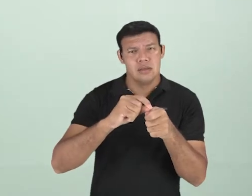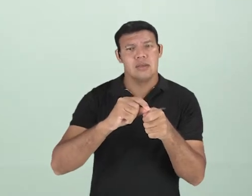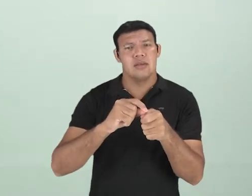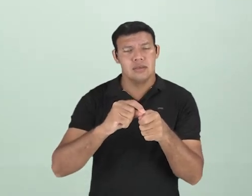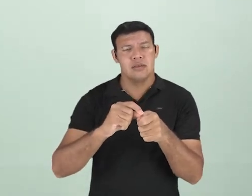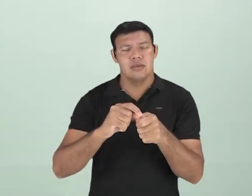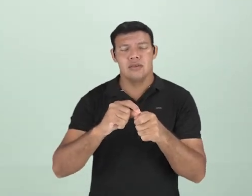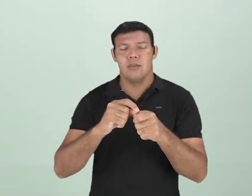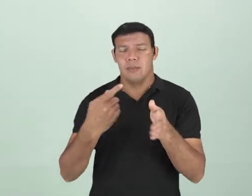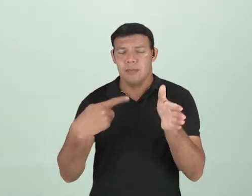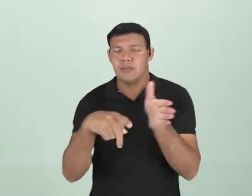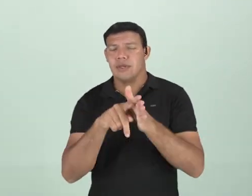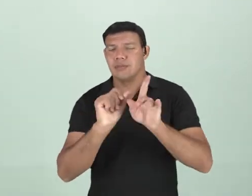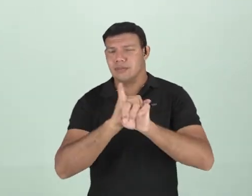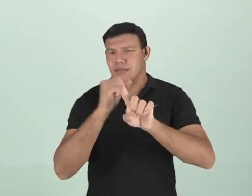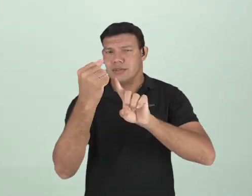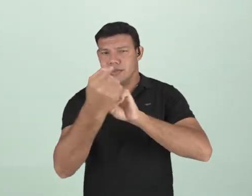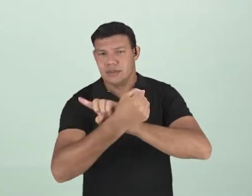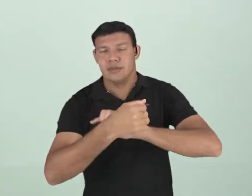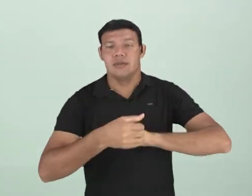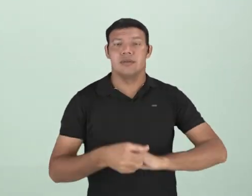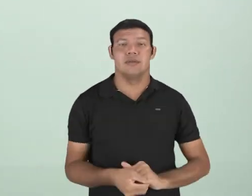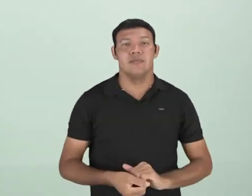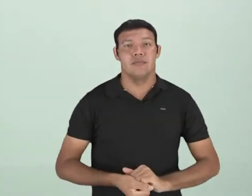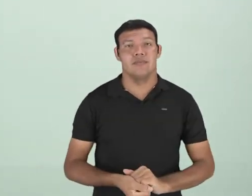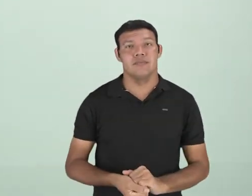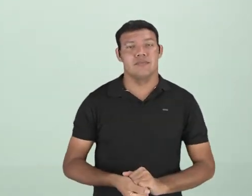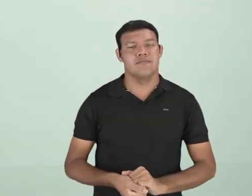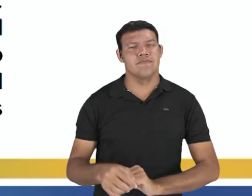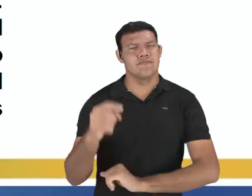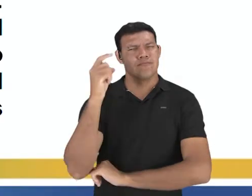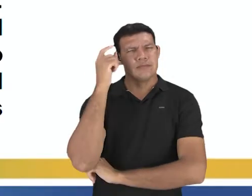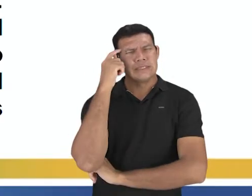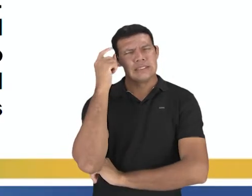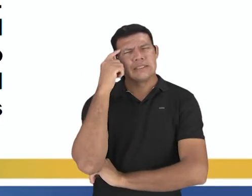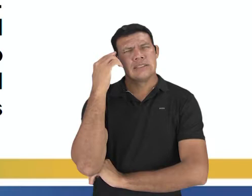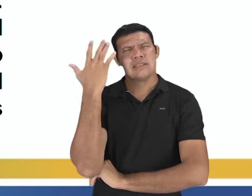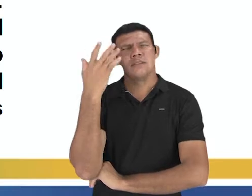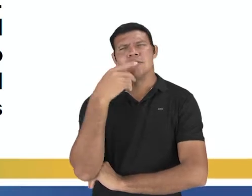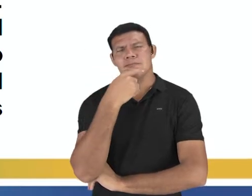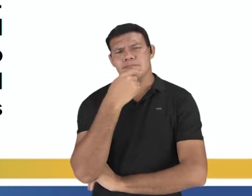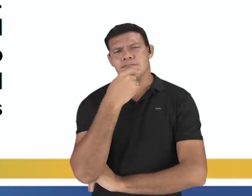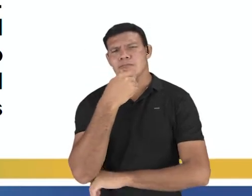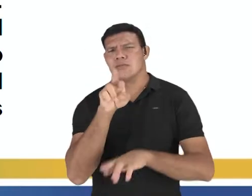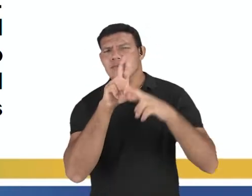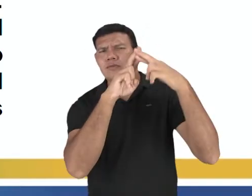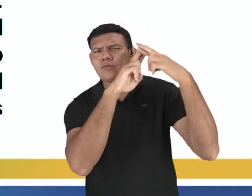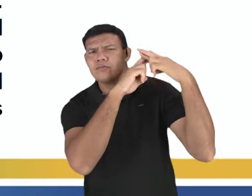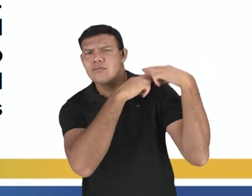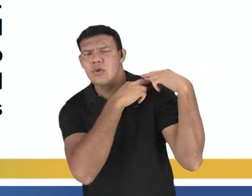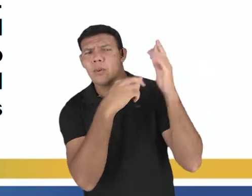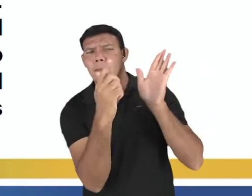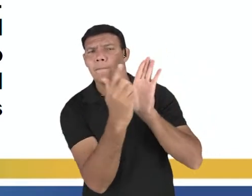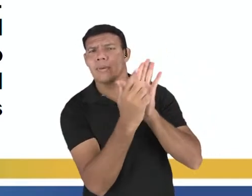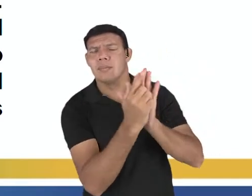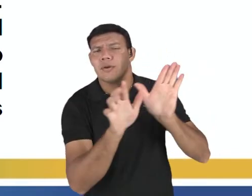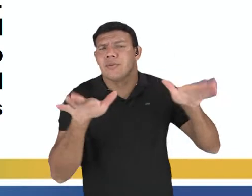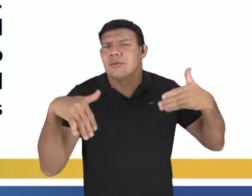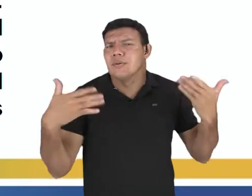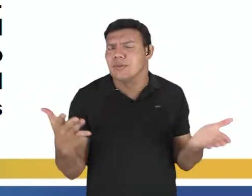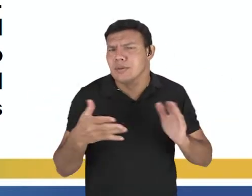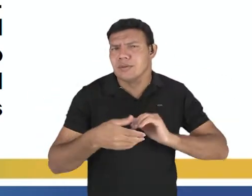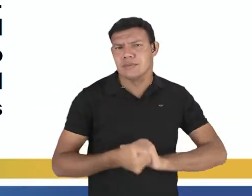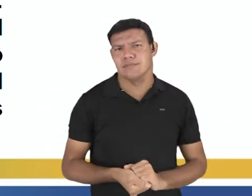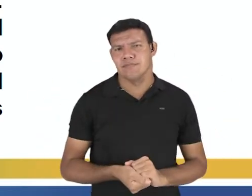a sociedade. E aí nós vamos pensar agora nas funções. Qual é a função da literatura? Existe uma